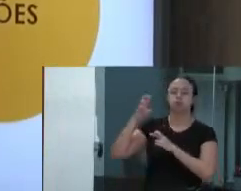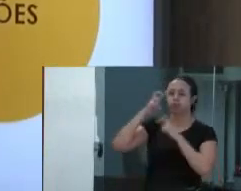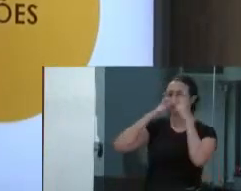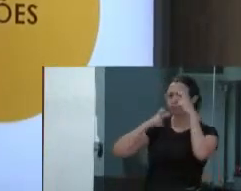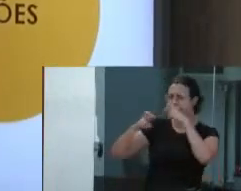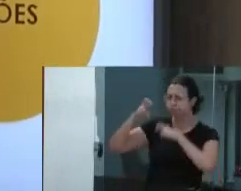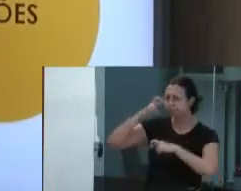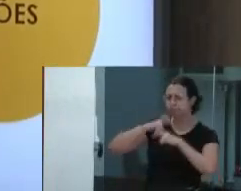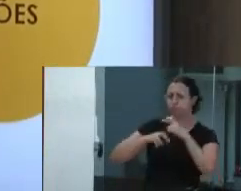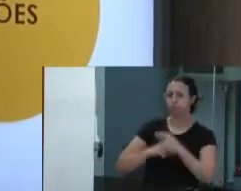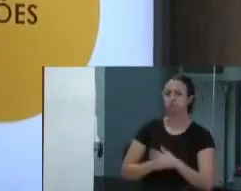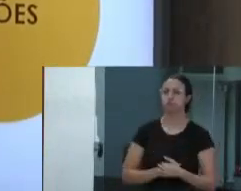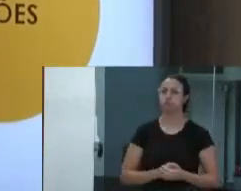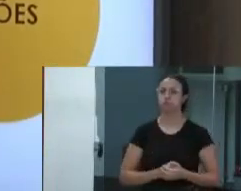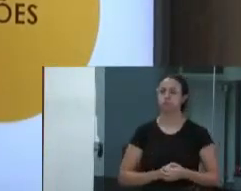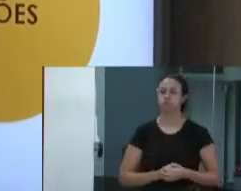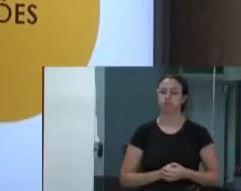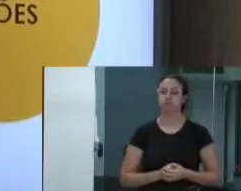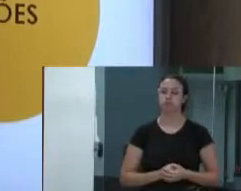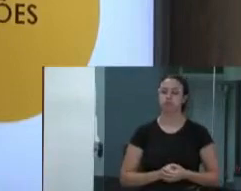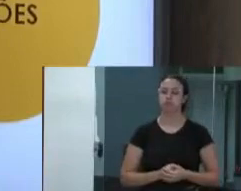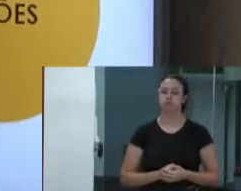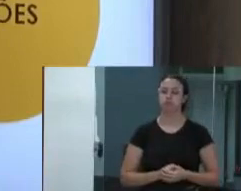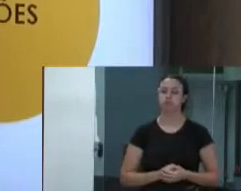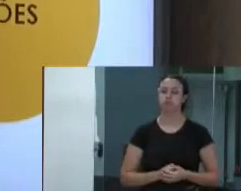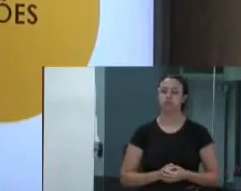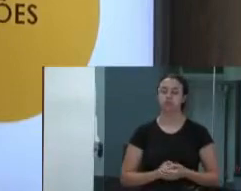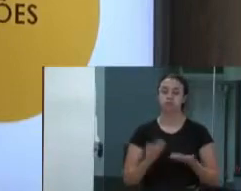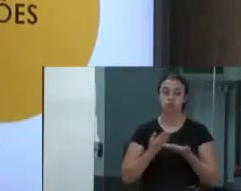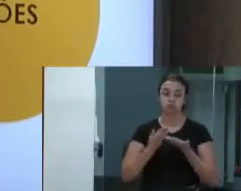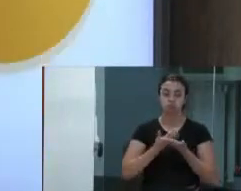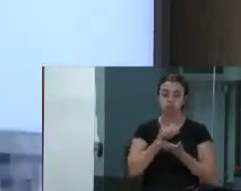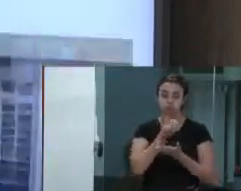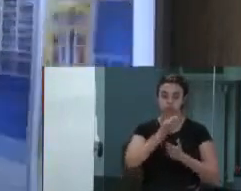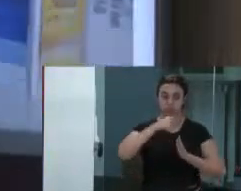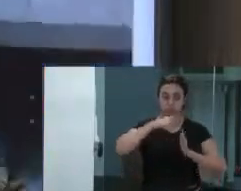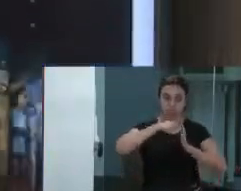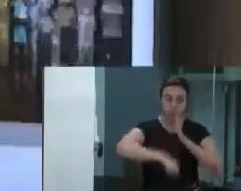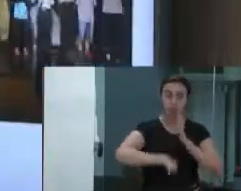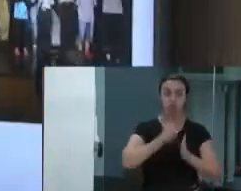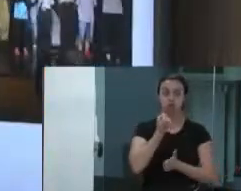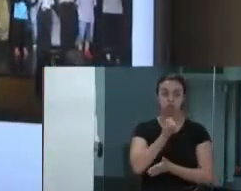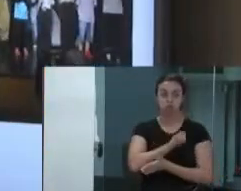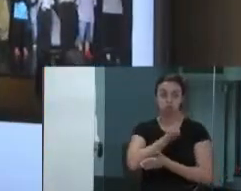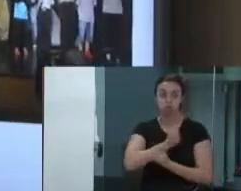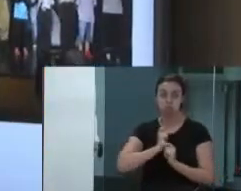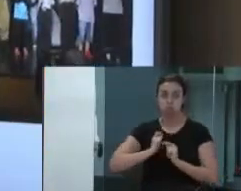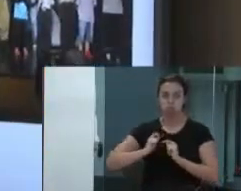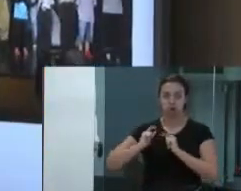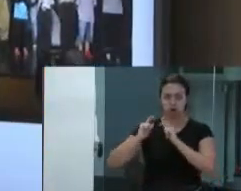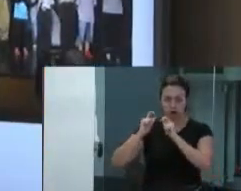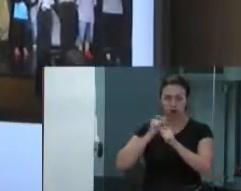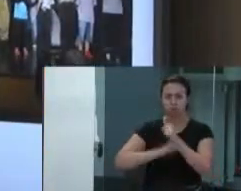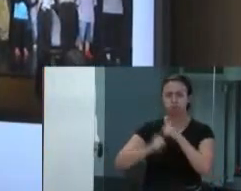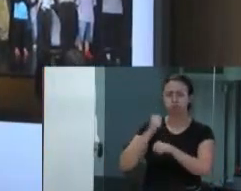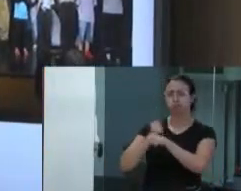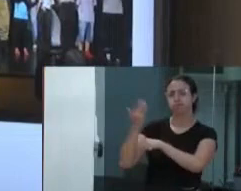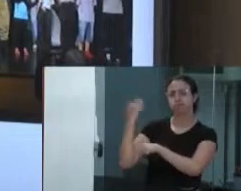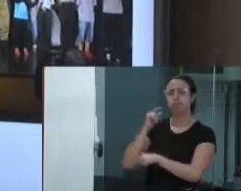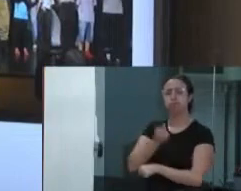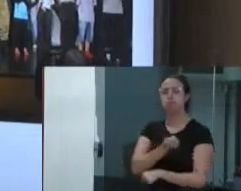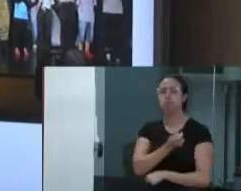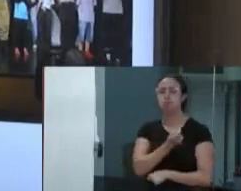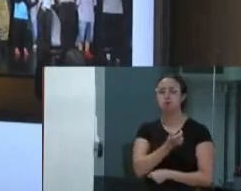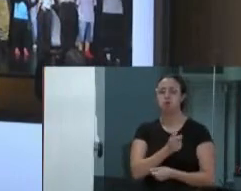gente trouxe aí um pouco desse comparativo. E, né, agora, nesses primeiros 6 meses, os números já são, inclusive, maiores do que todo o ano passado. E aí um pouco